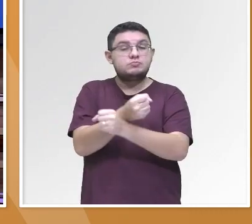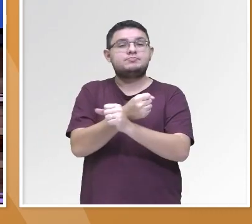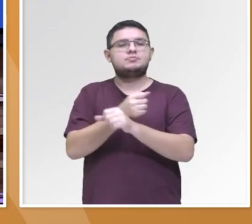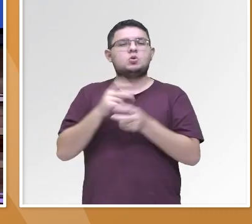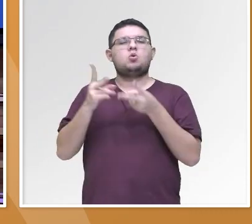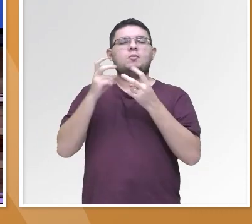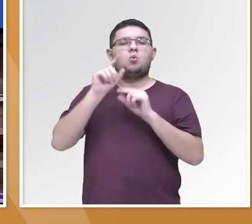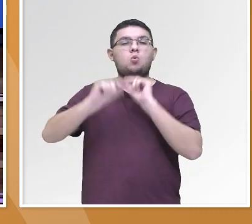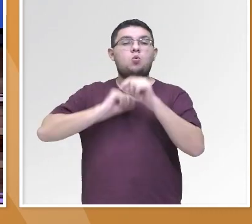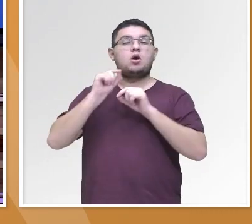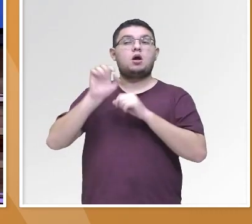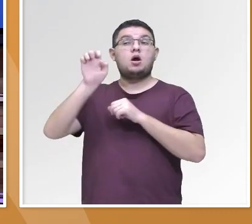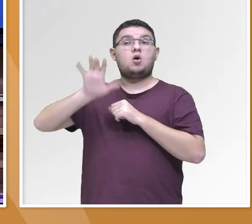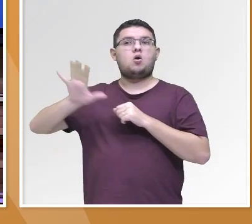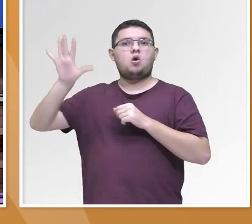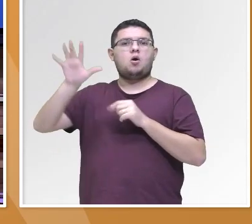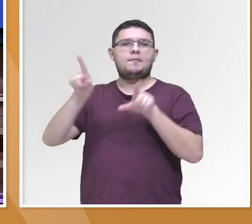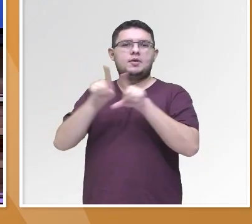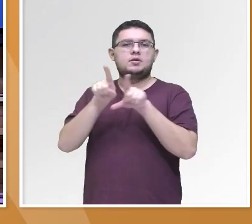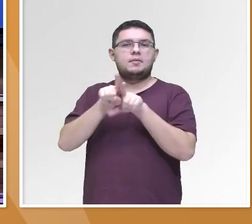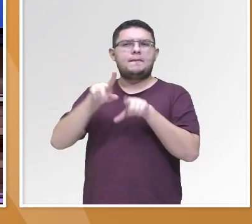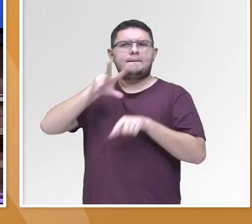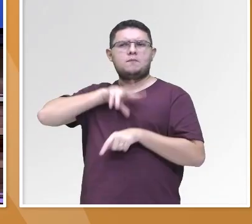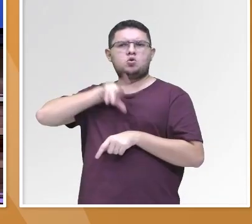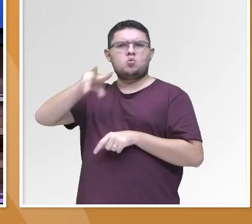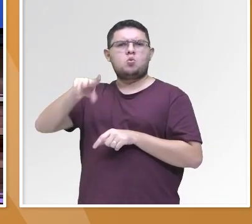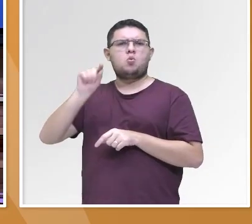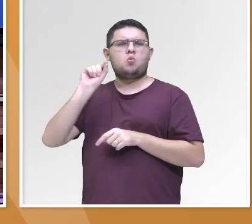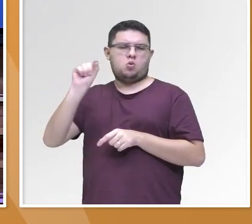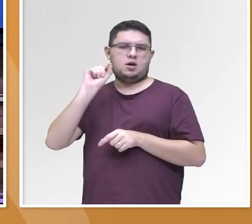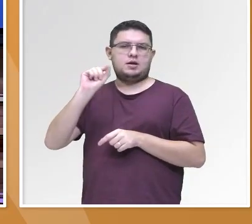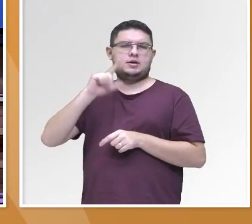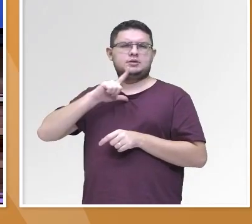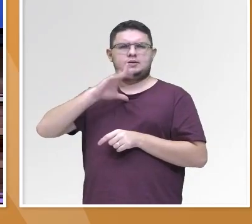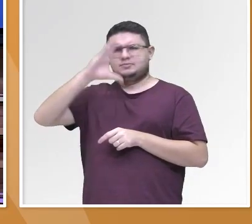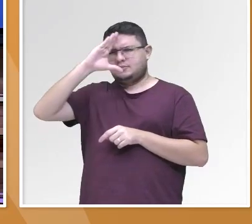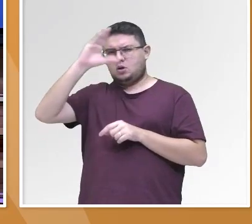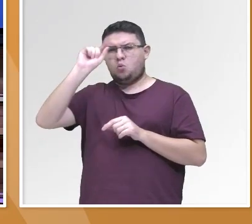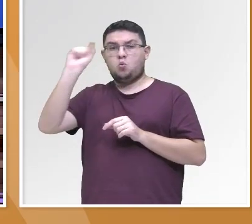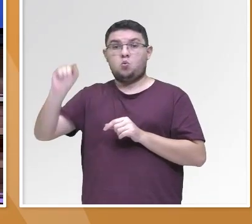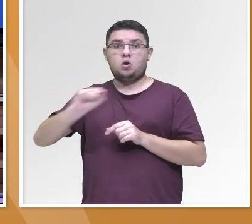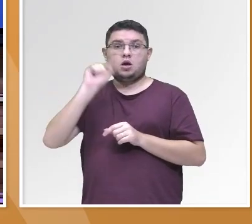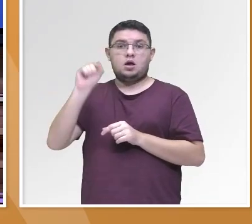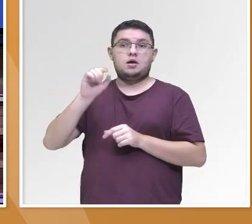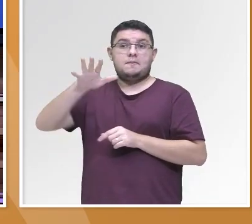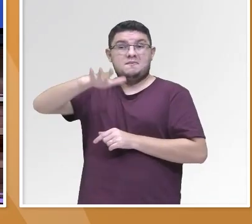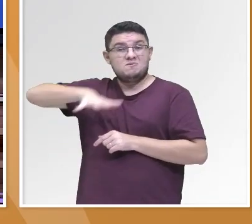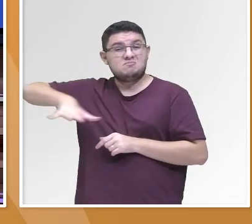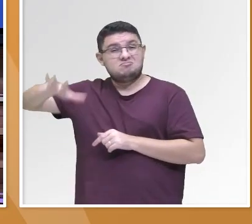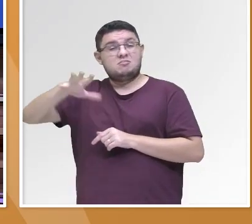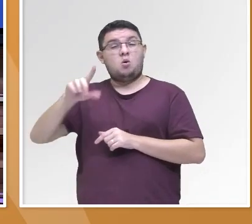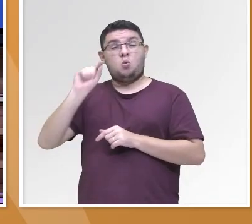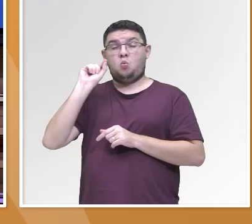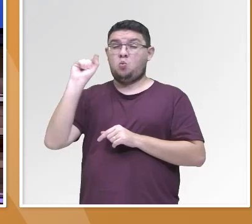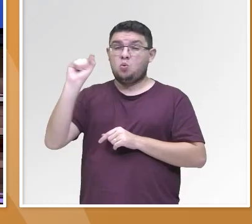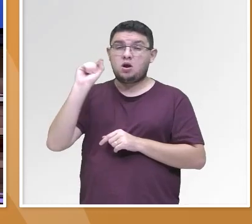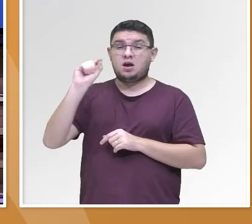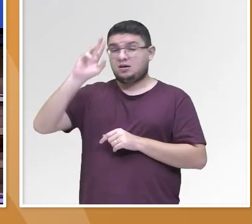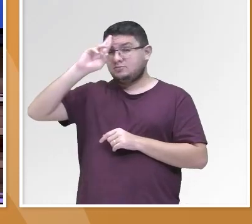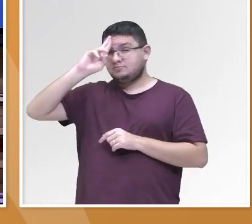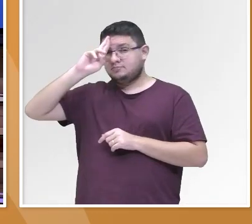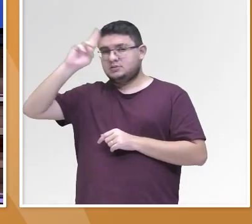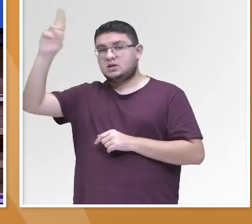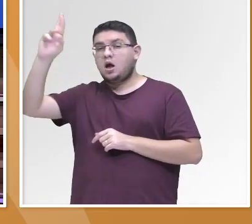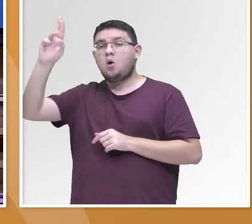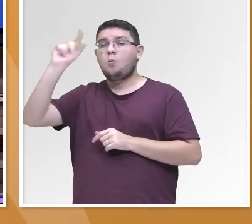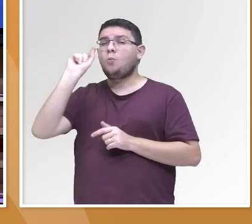os portugueses vão ganhar uma certa hegemonia, vão despontar como os principais